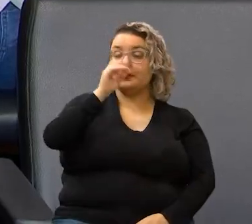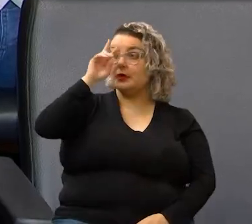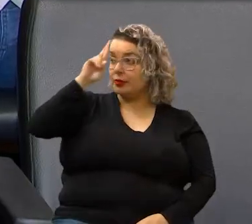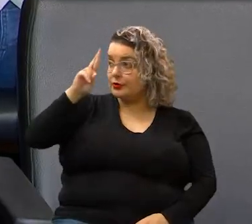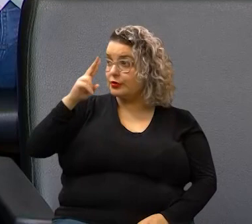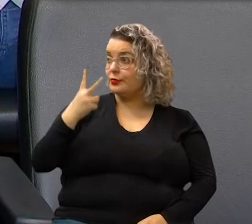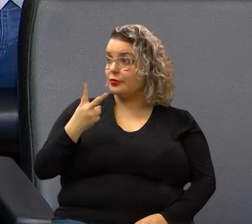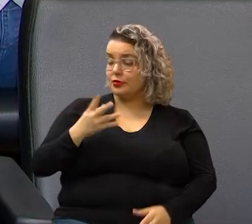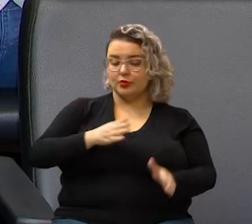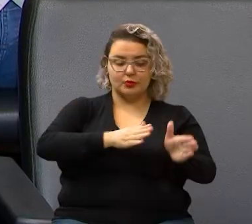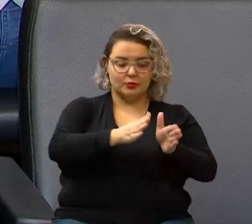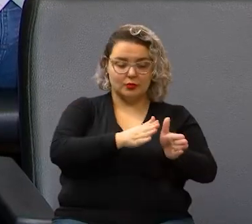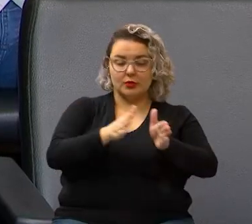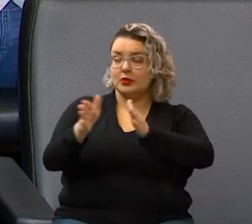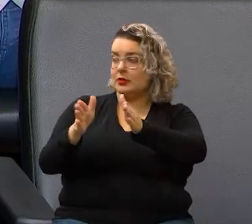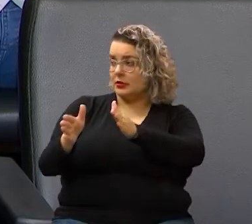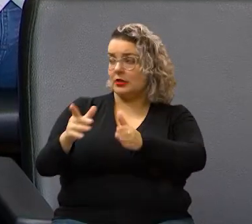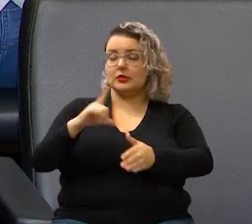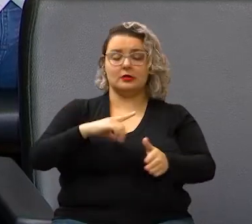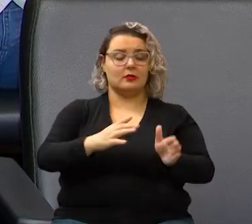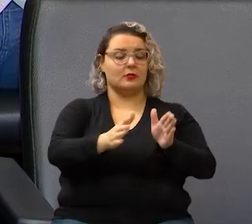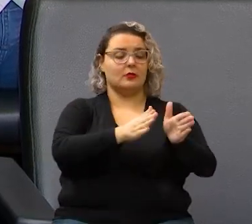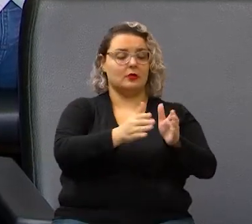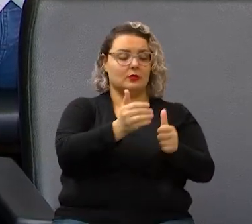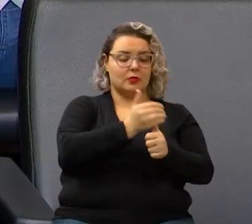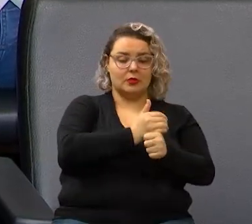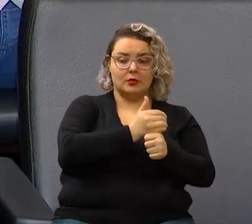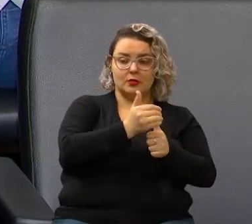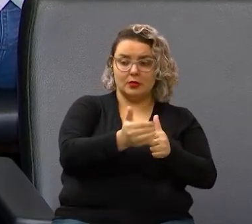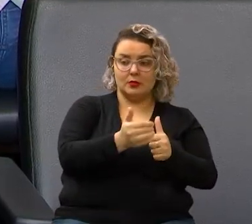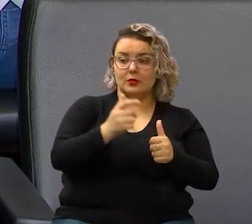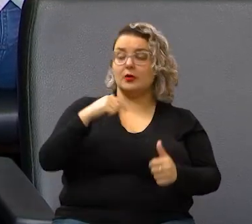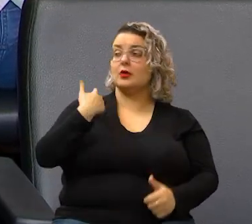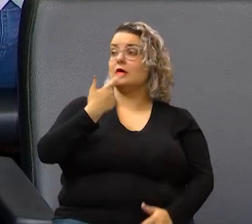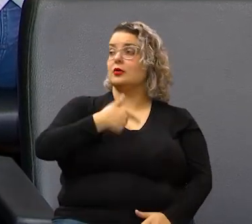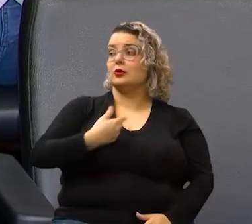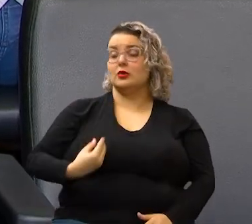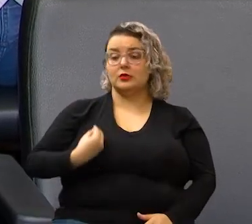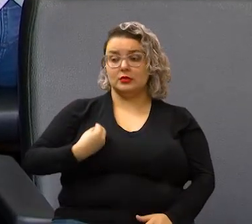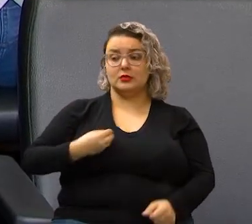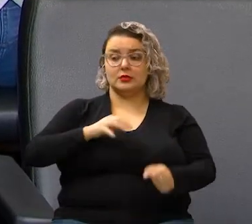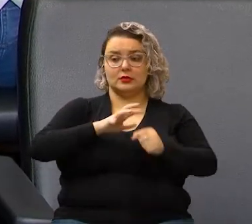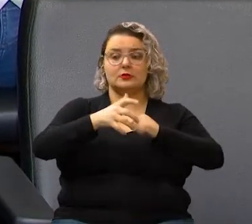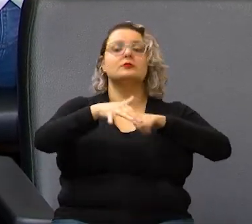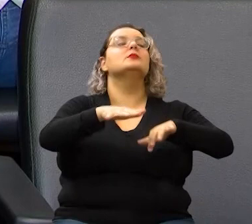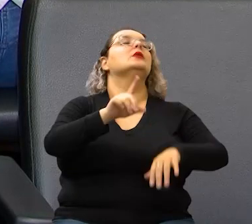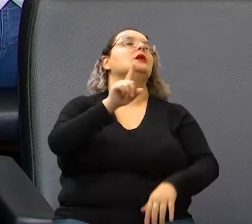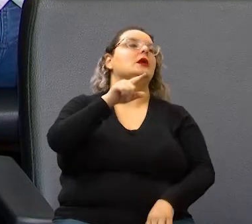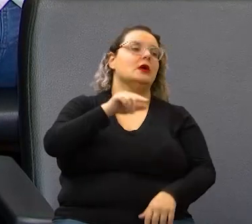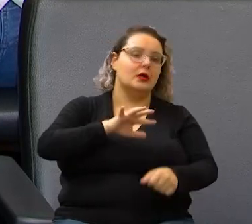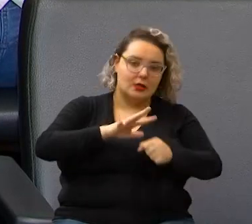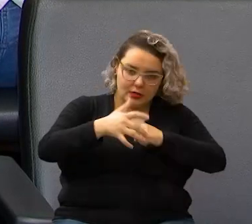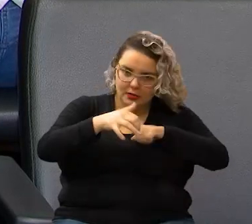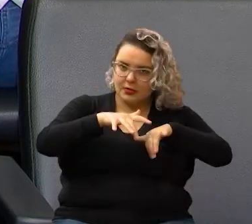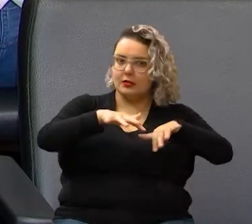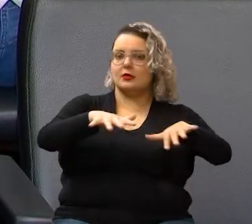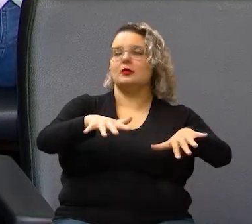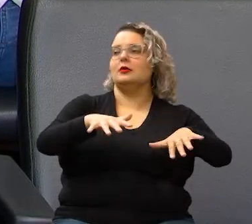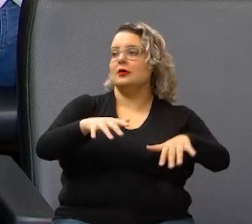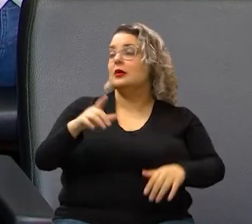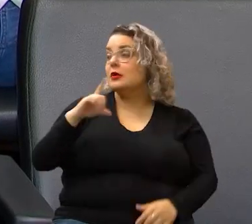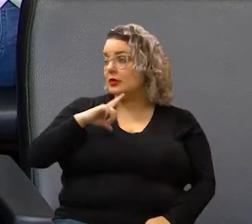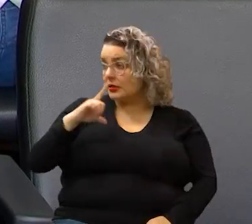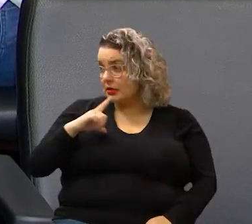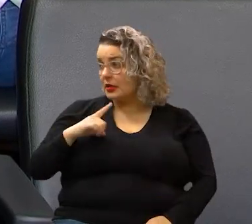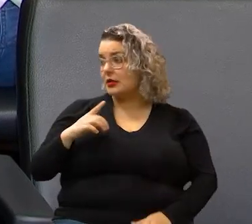senhor passou por 2 períodos, porque a gente teve um período de mandato em que nós estávamos vivendo a pandemia da